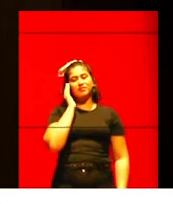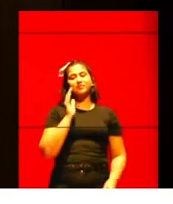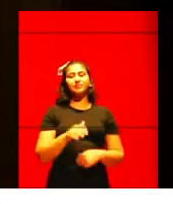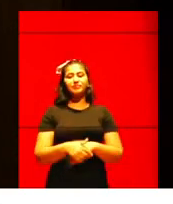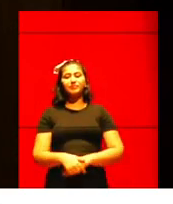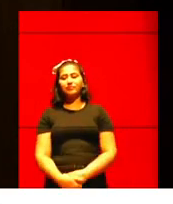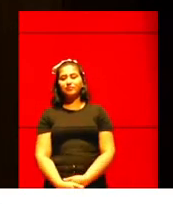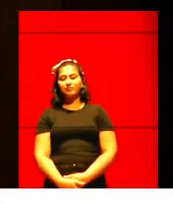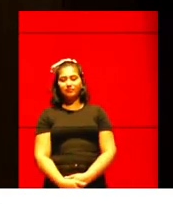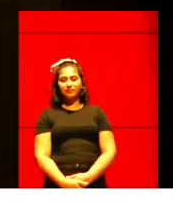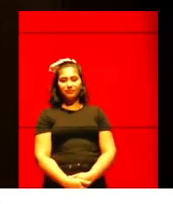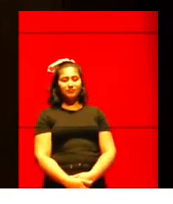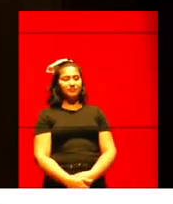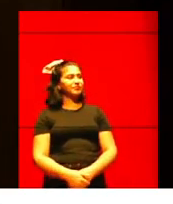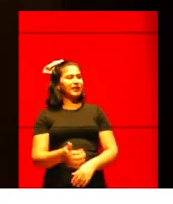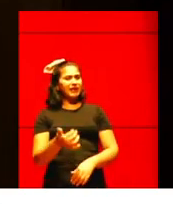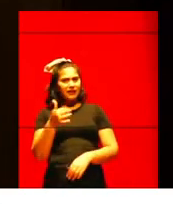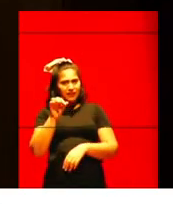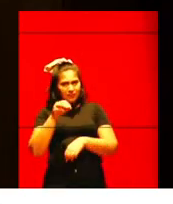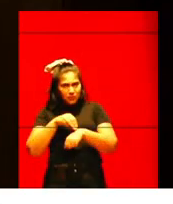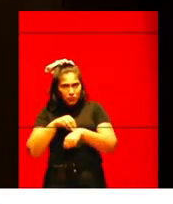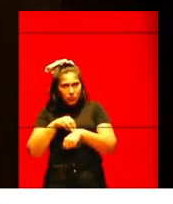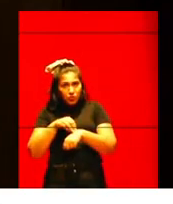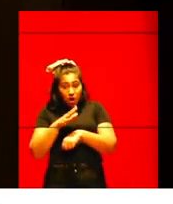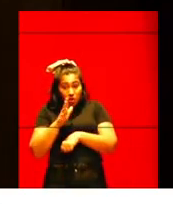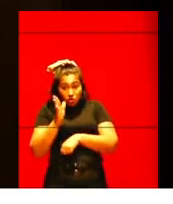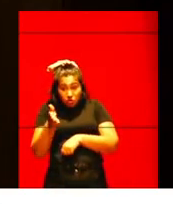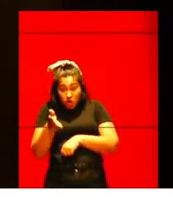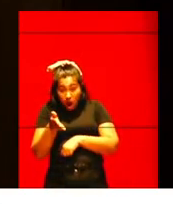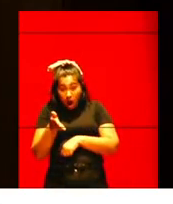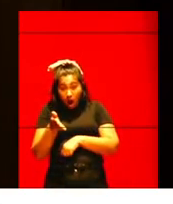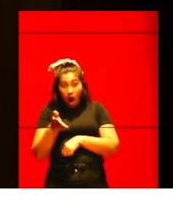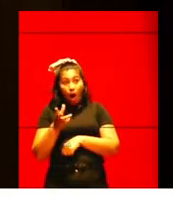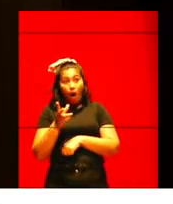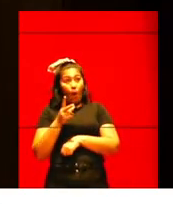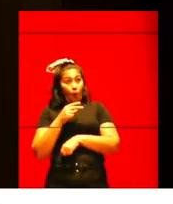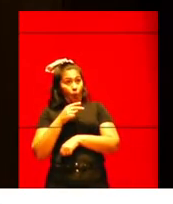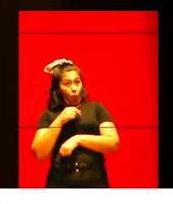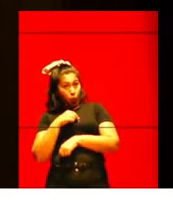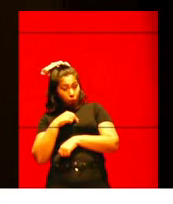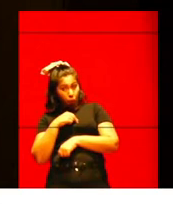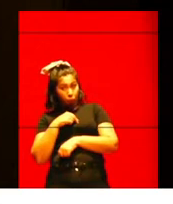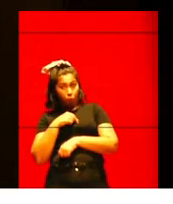hein? 10 minutos? Jesus, passa, por favor.